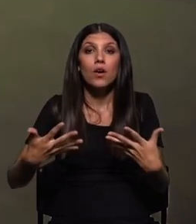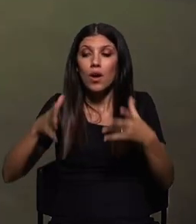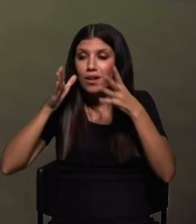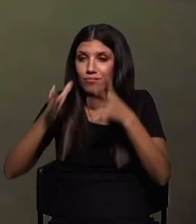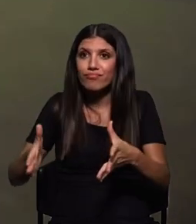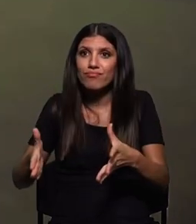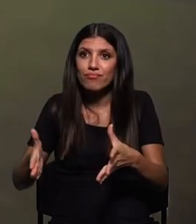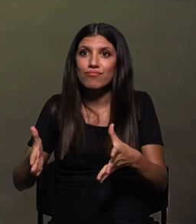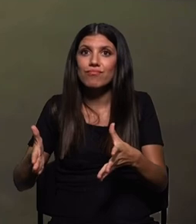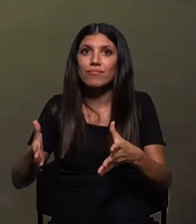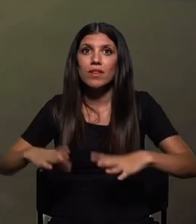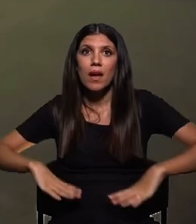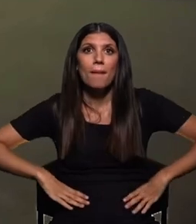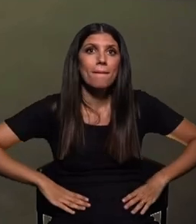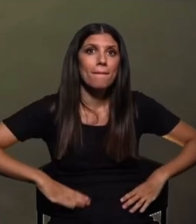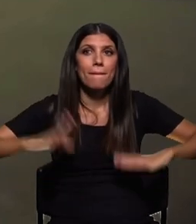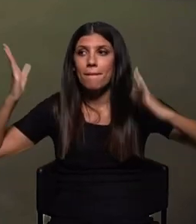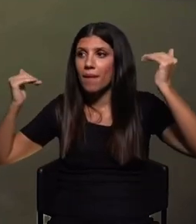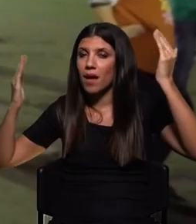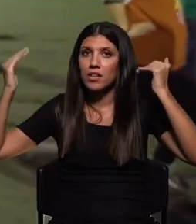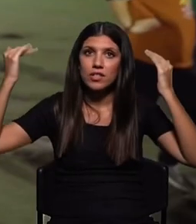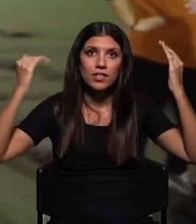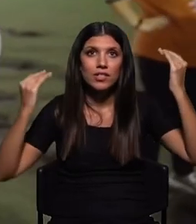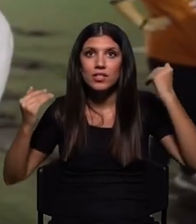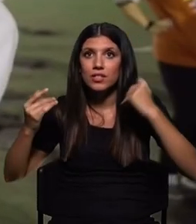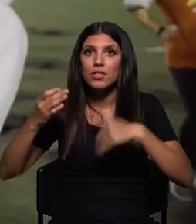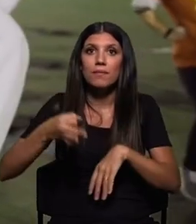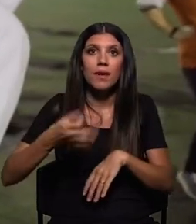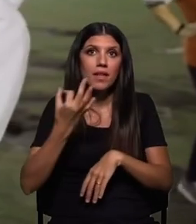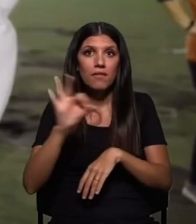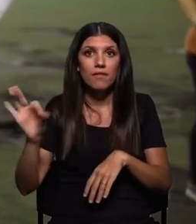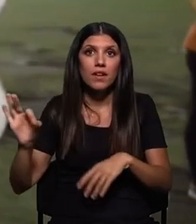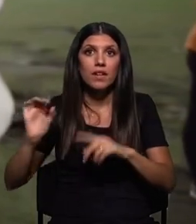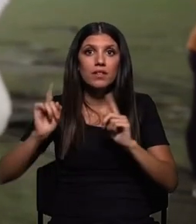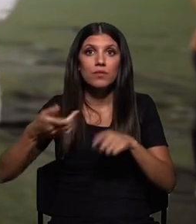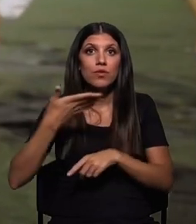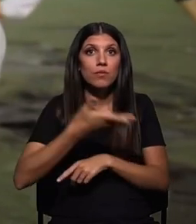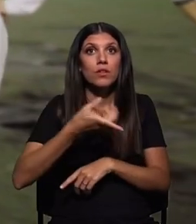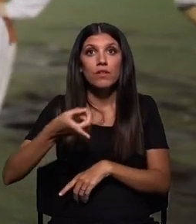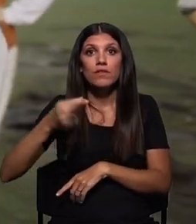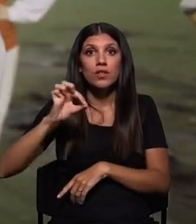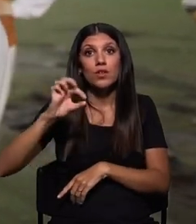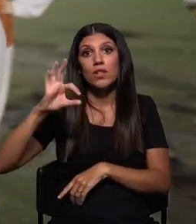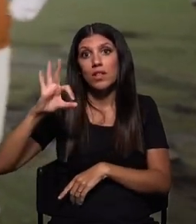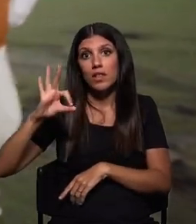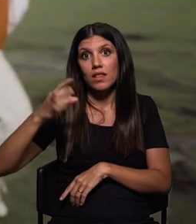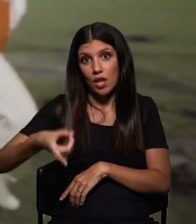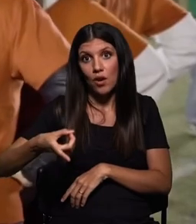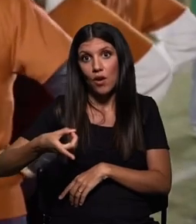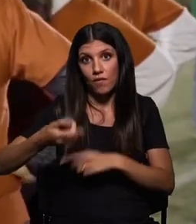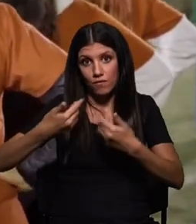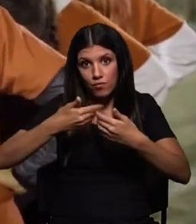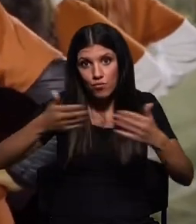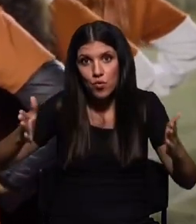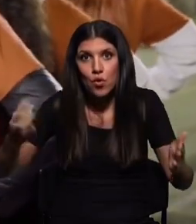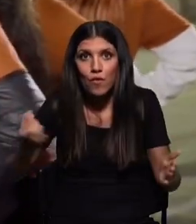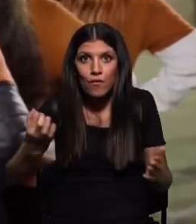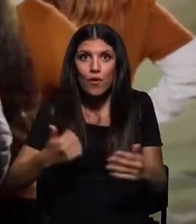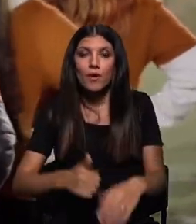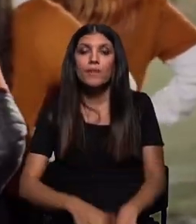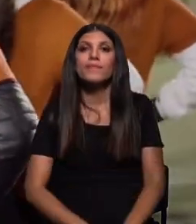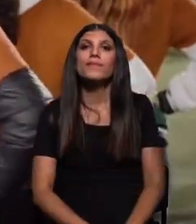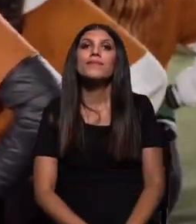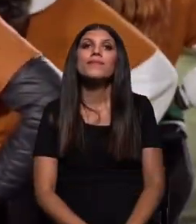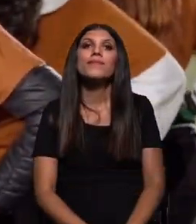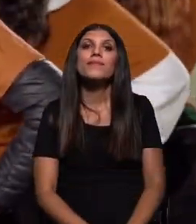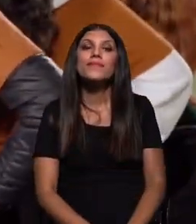com a Marcha da Penha de França, desde 1989, como já tinha dito. Não me digas não,